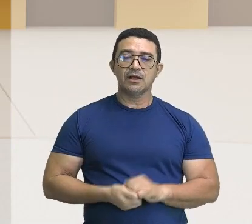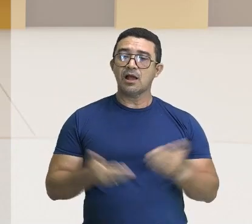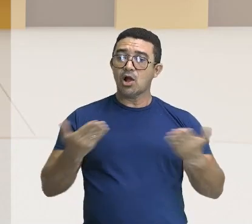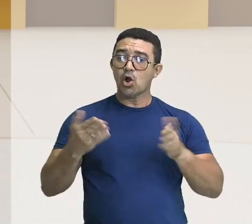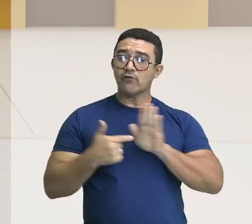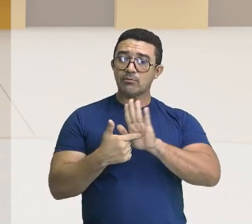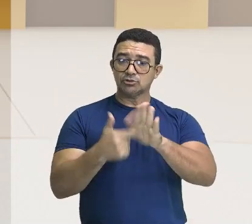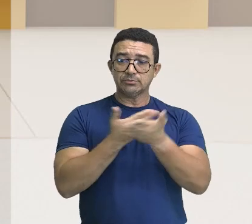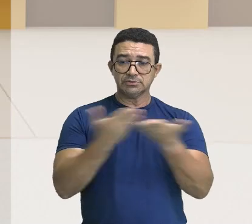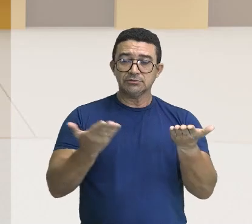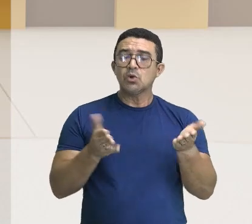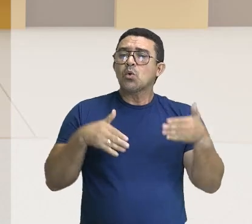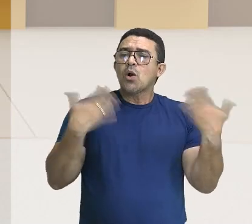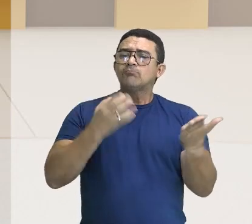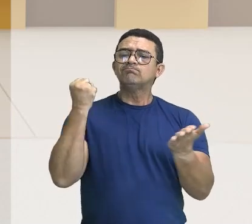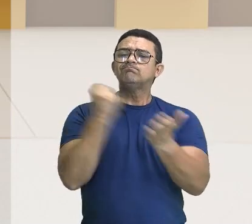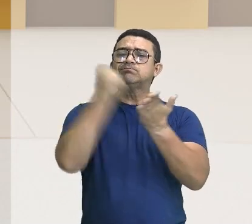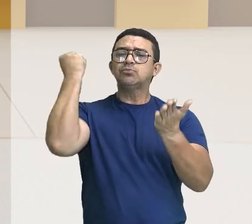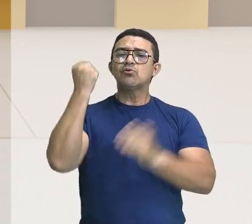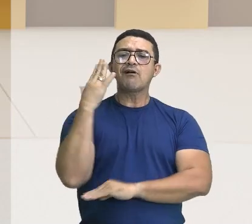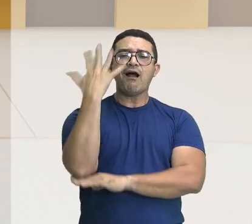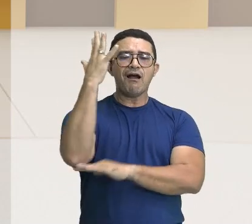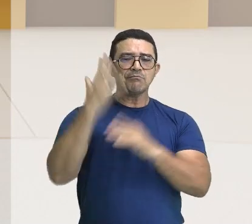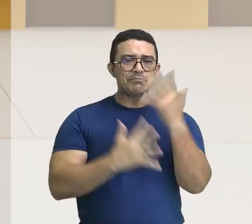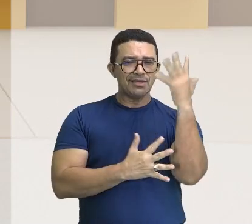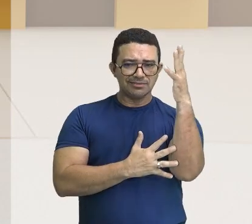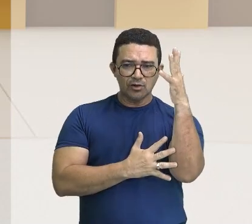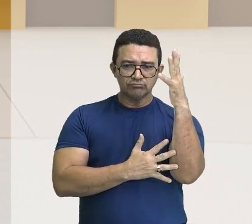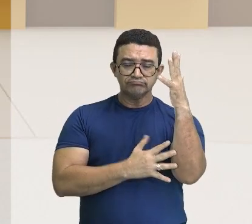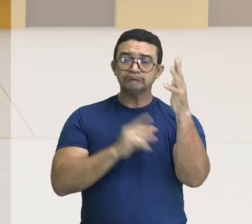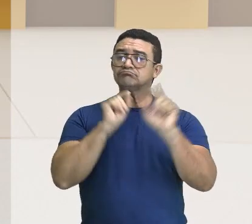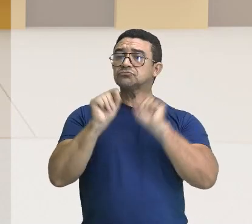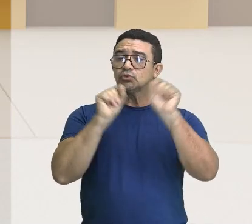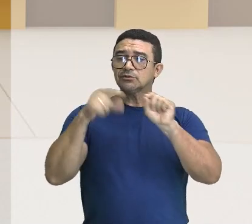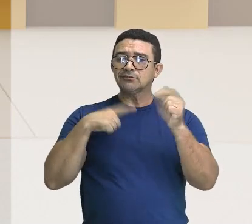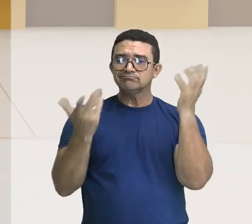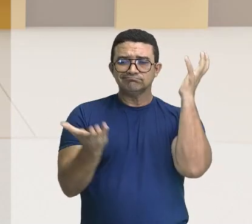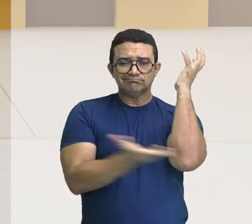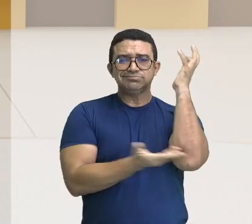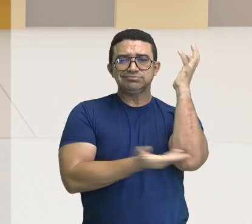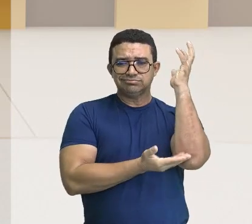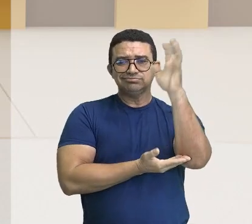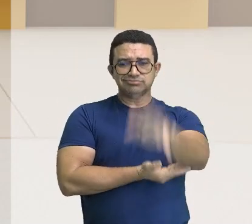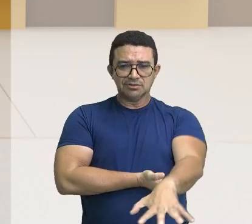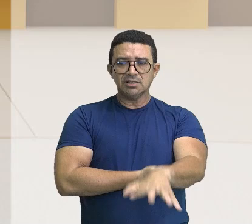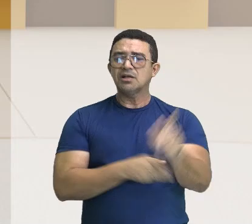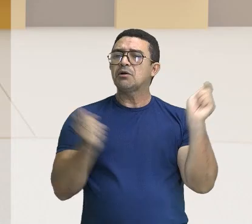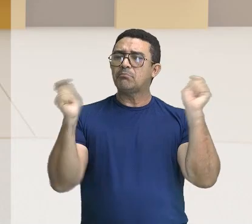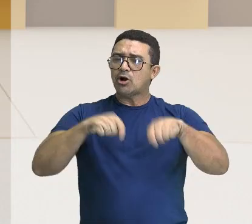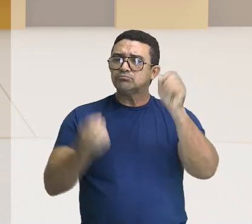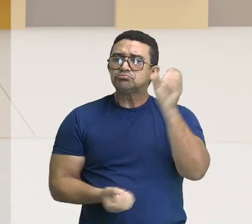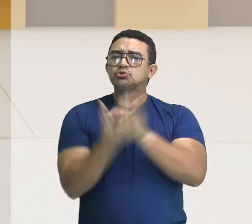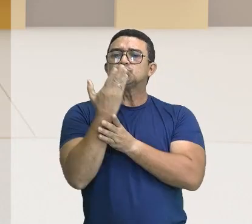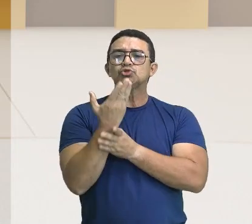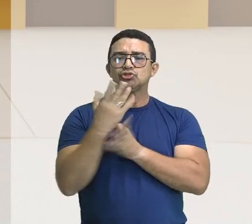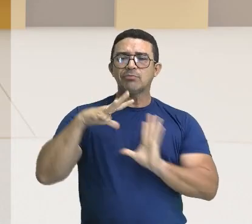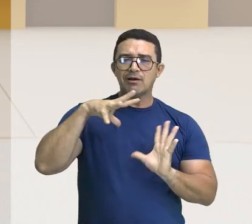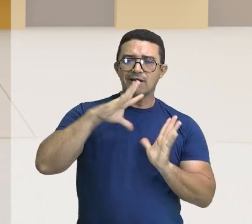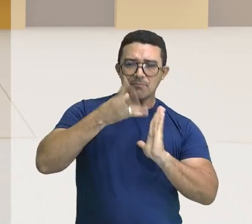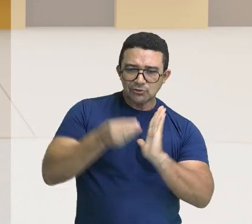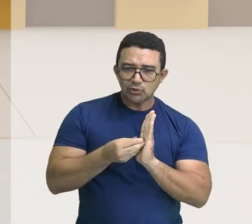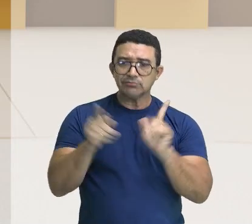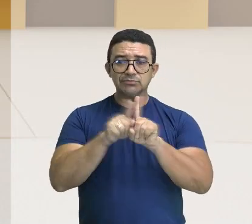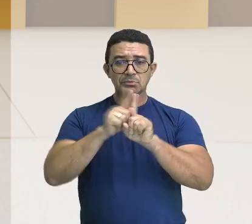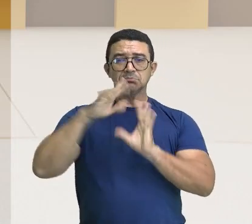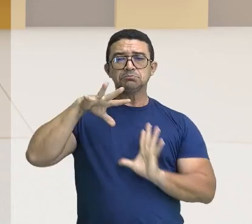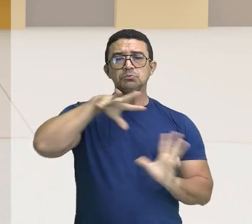vocês agora quais são os impactos ambientais que esse desmatamento ele acarreta para a Amazônia e para o